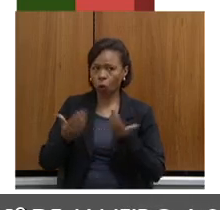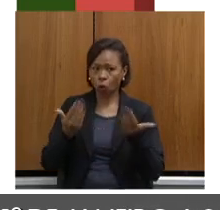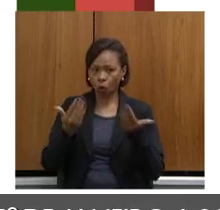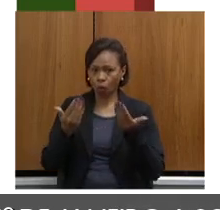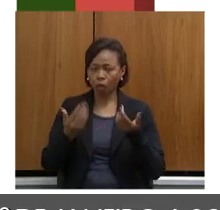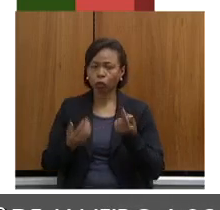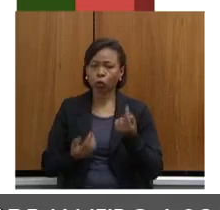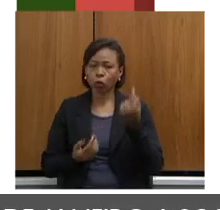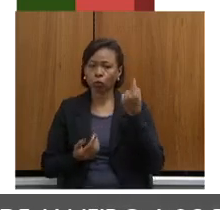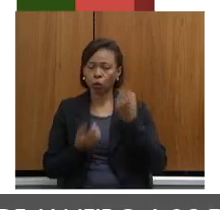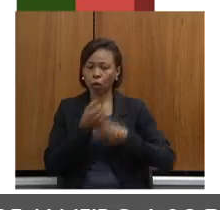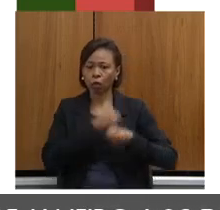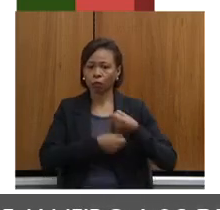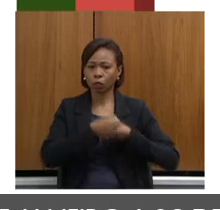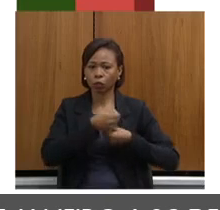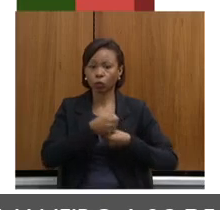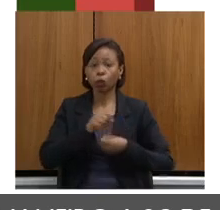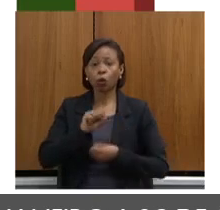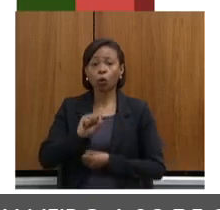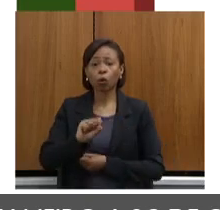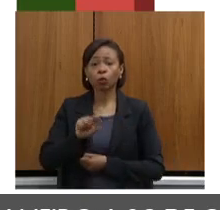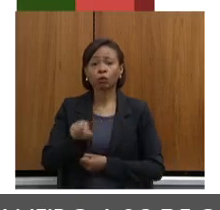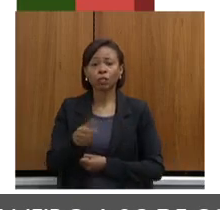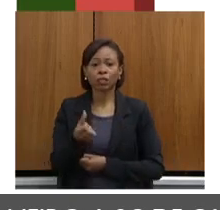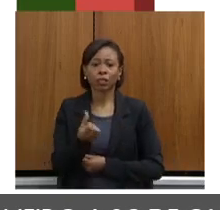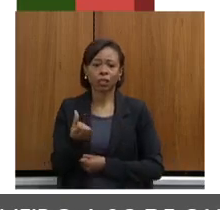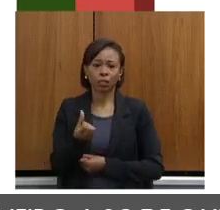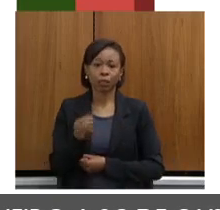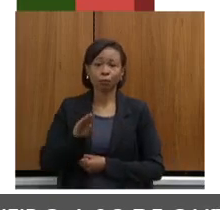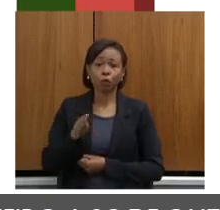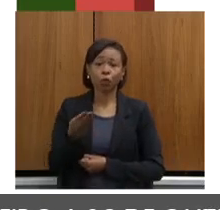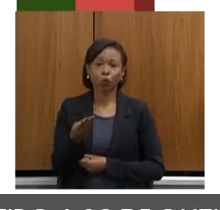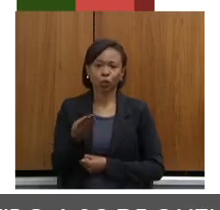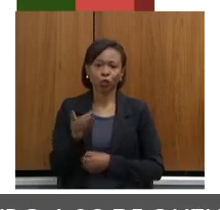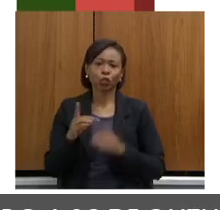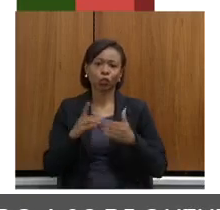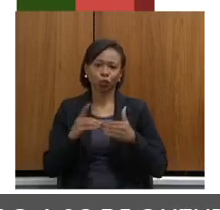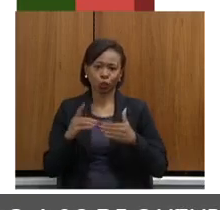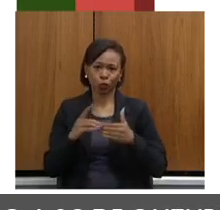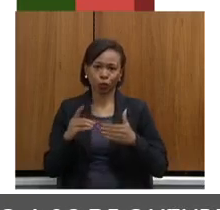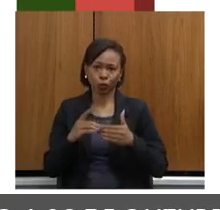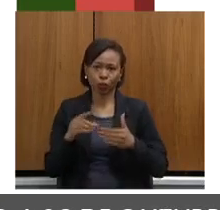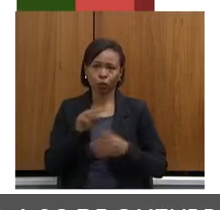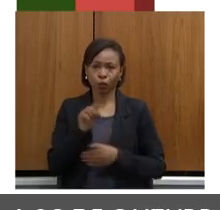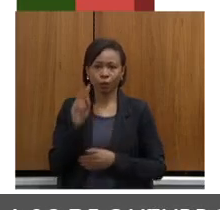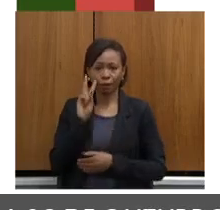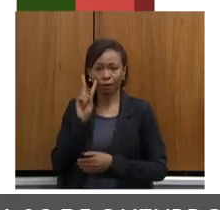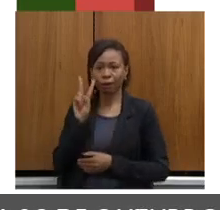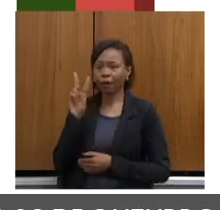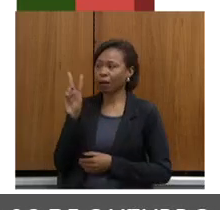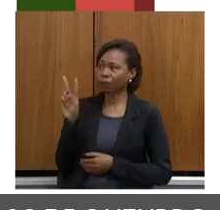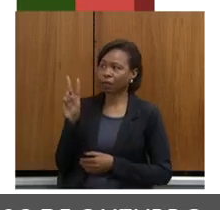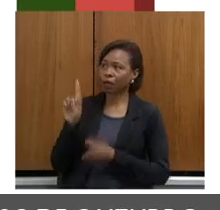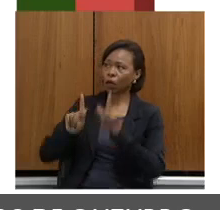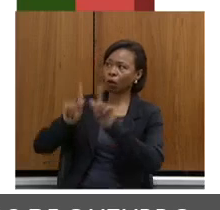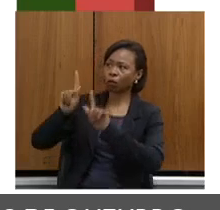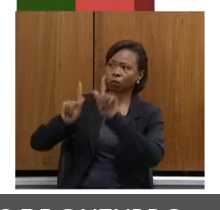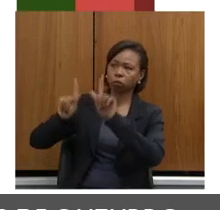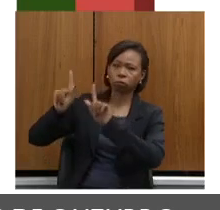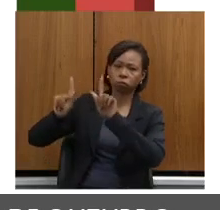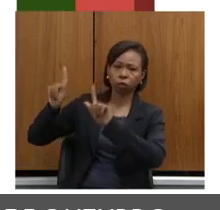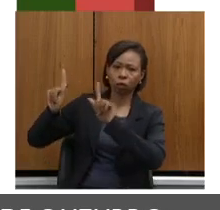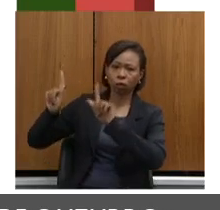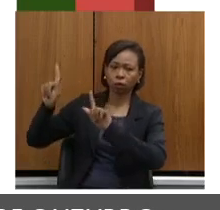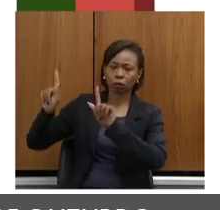portados somou 8,66 milhões de dólar se vocês podem ver nesse gráfico aí que todos os meses